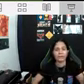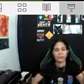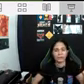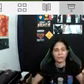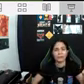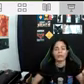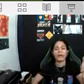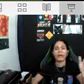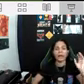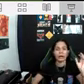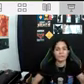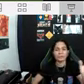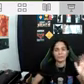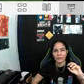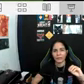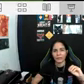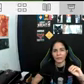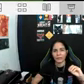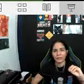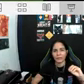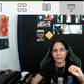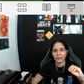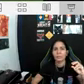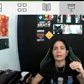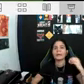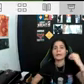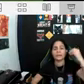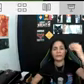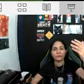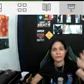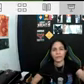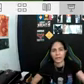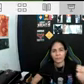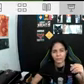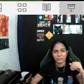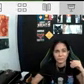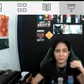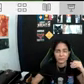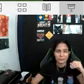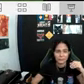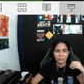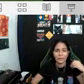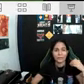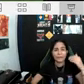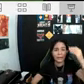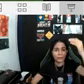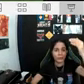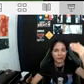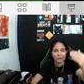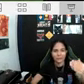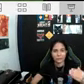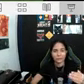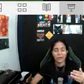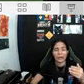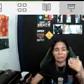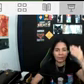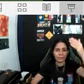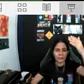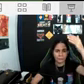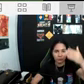podem também estar criando algo semelhante no Google para enviar para as pessoas participarem. E aí, no